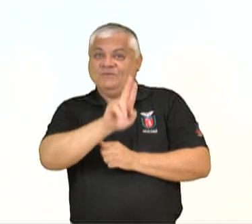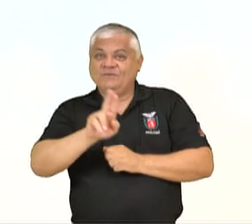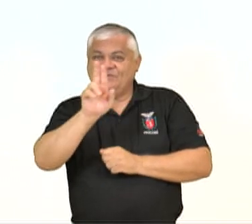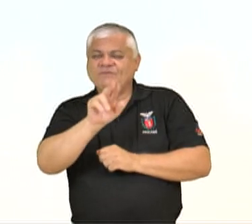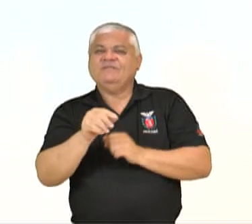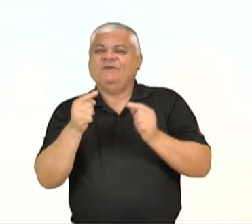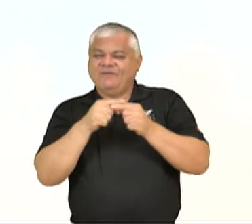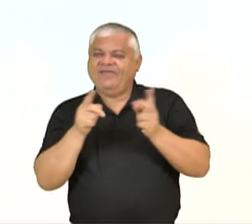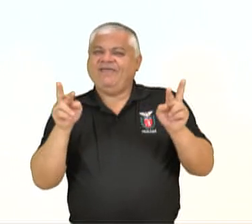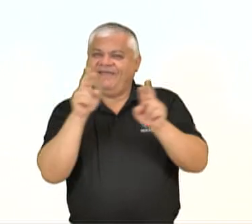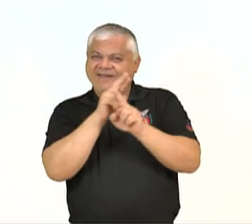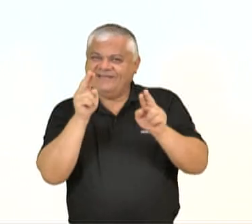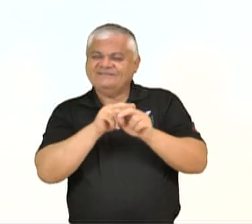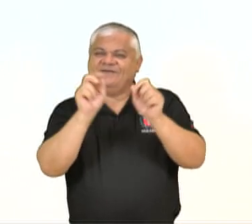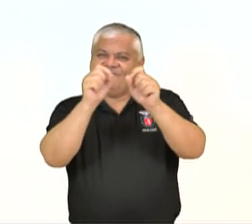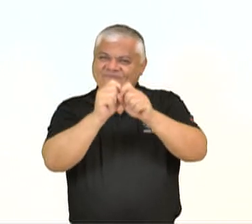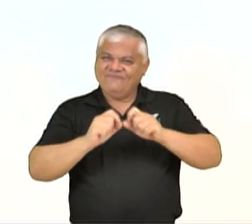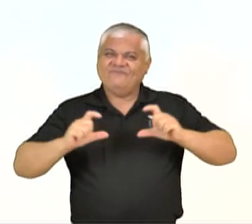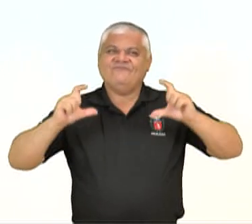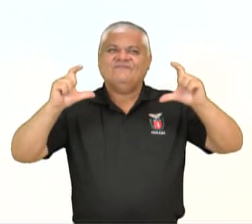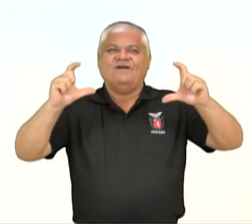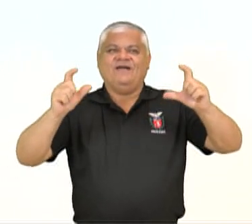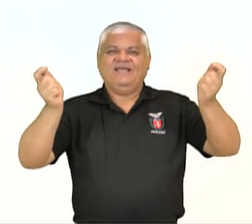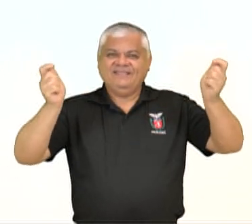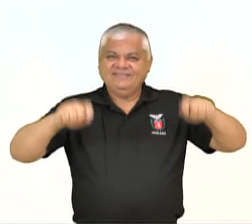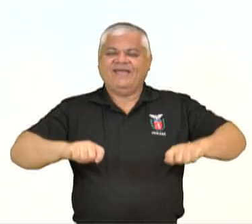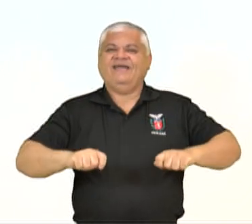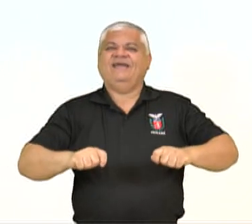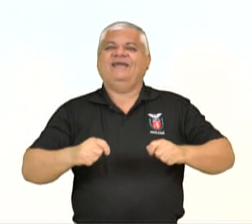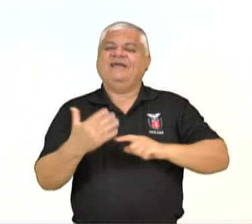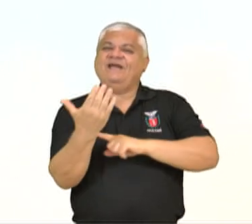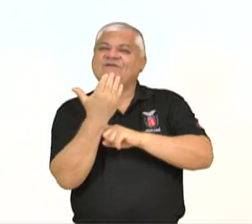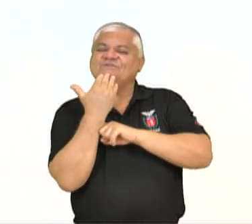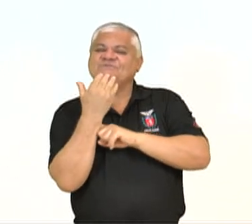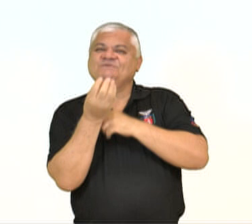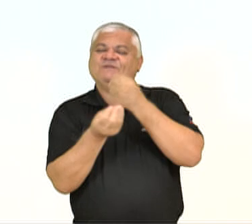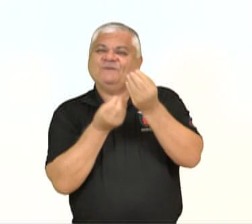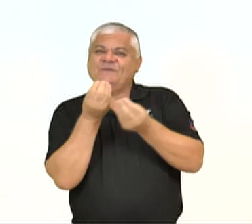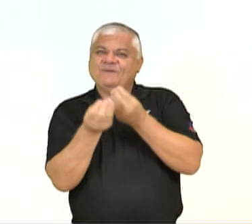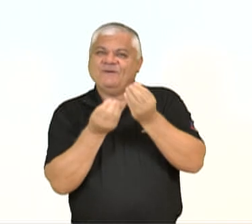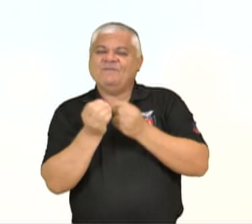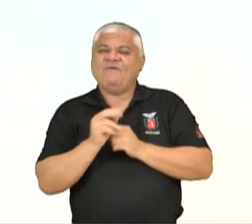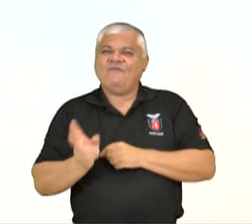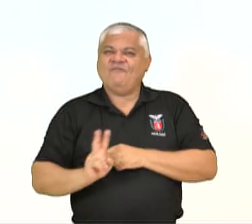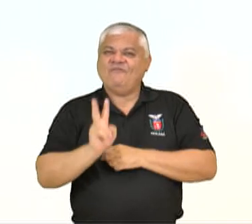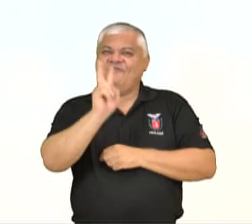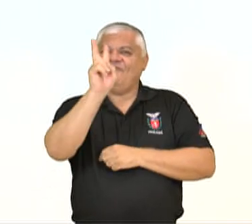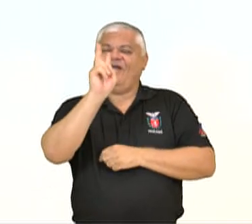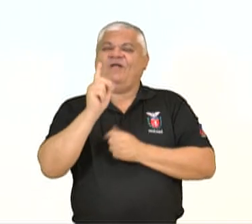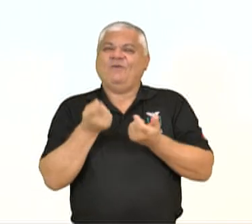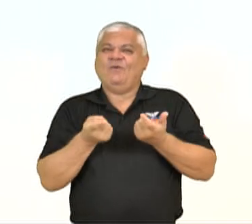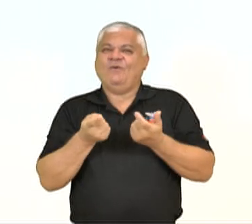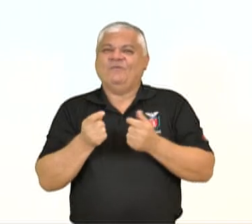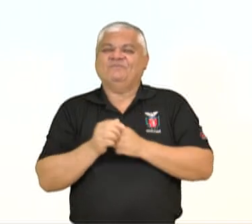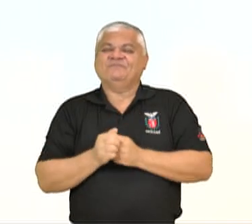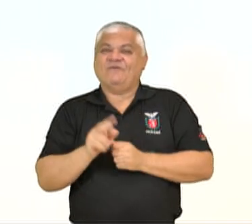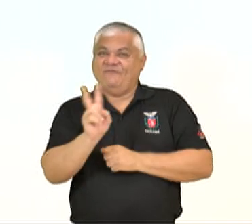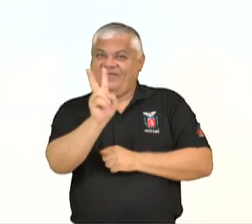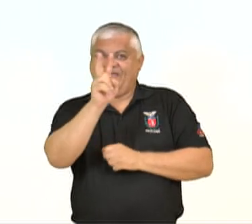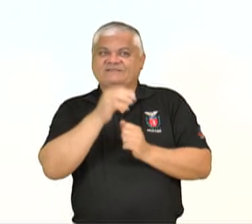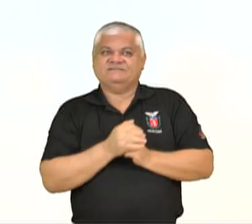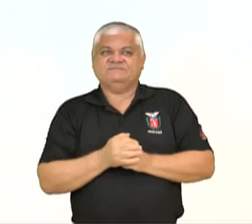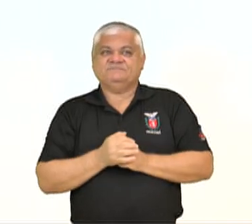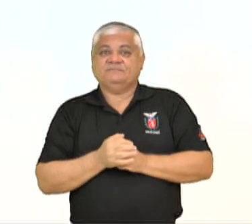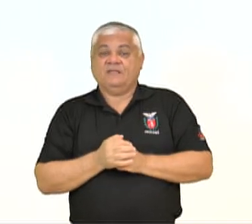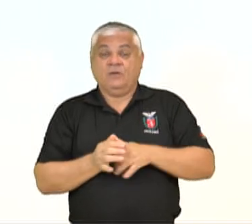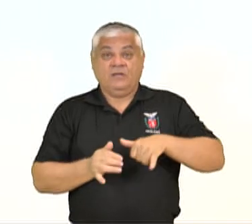aquela relação que me possibilita obter os valores referentes ao vértice. Nesse caso, o que